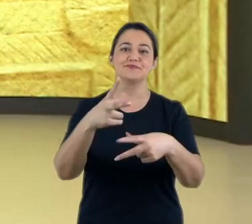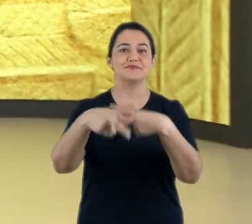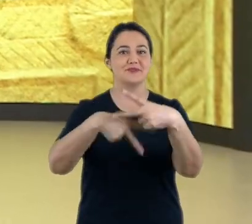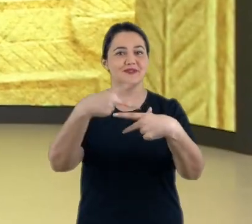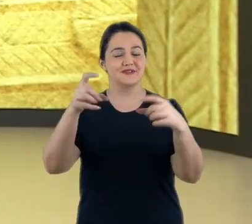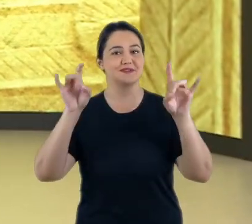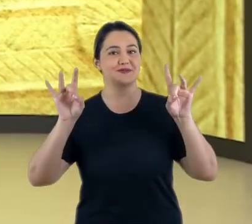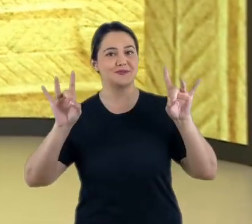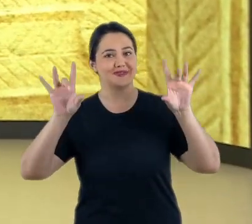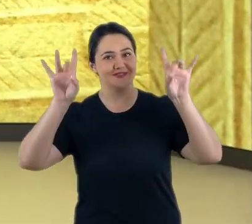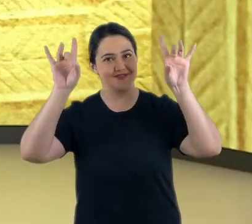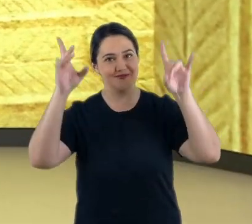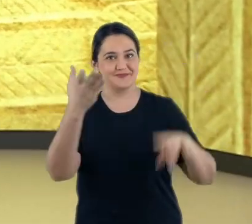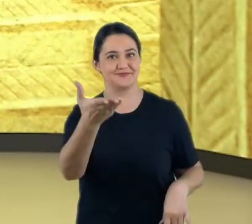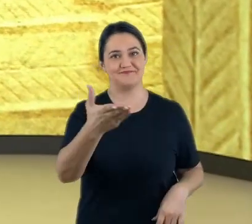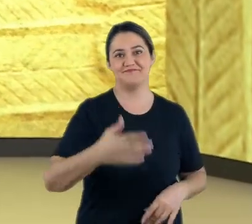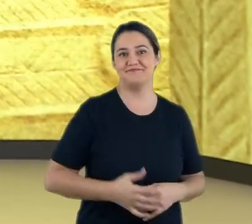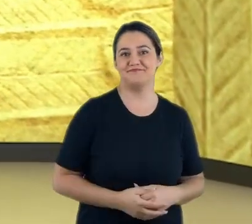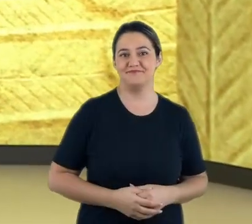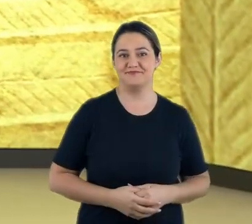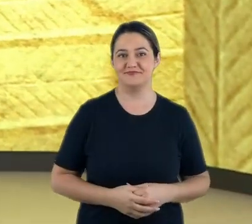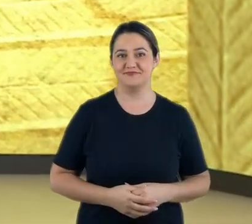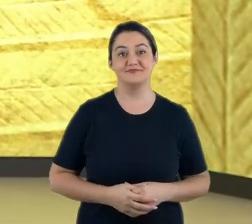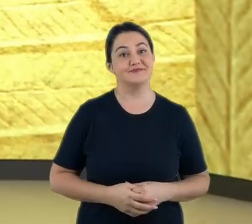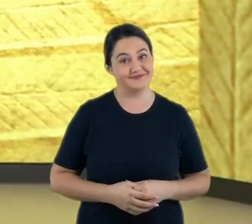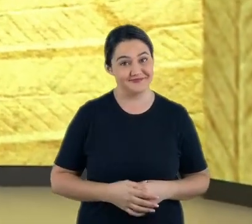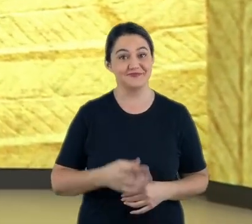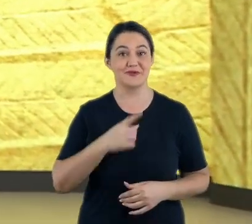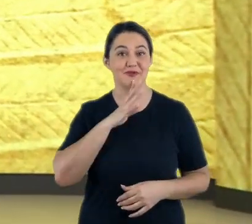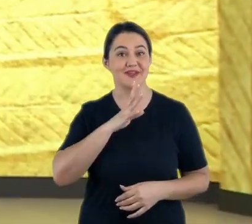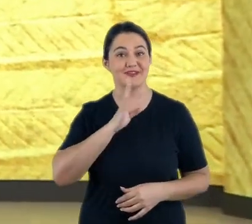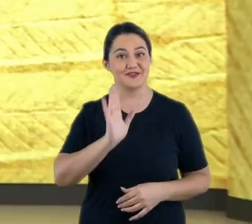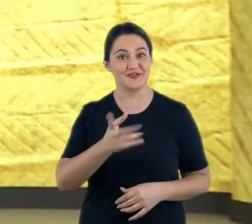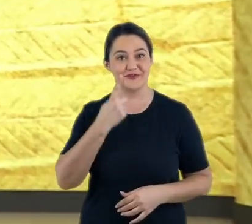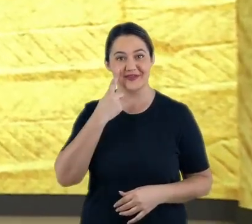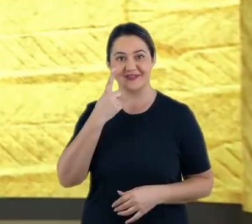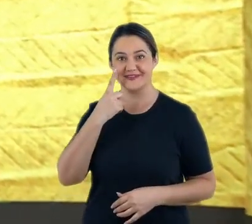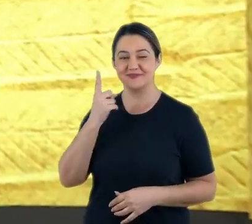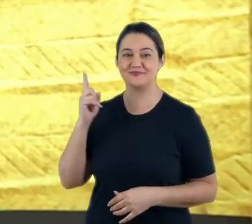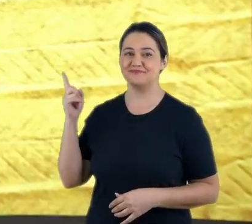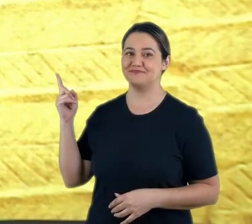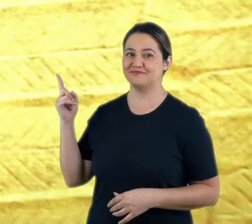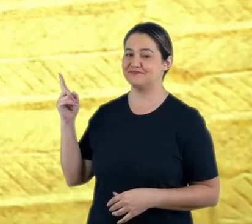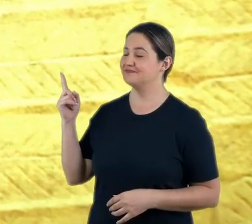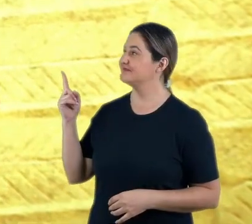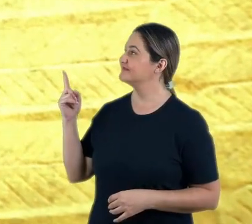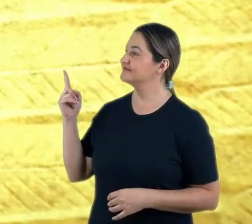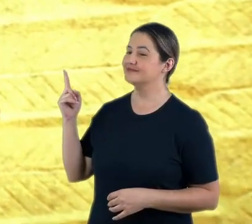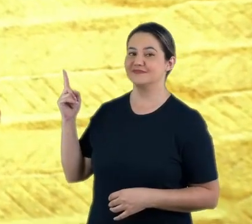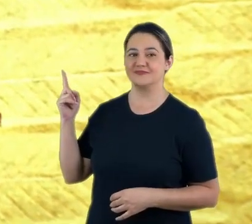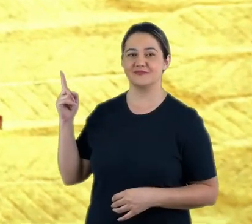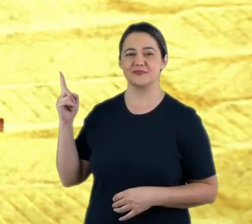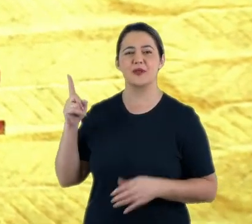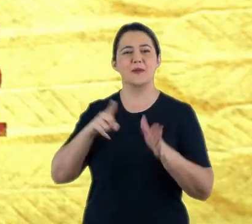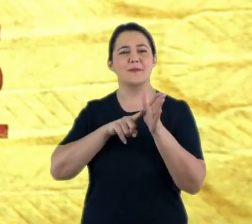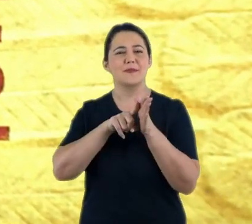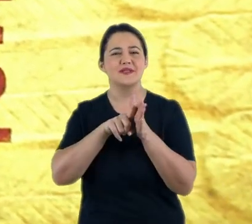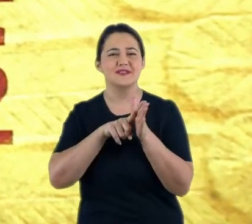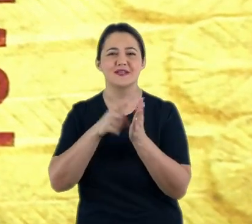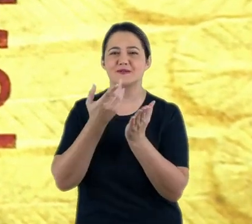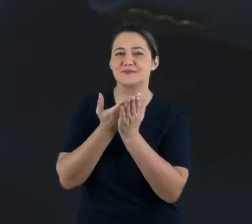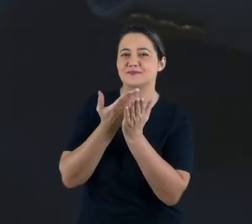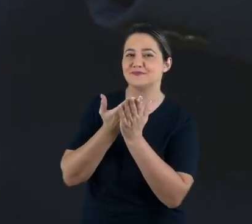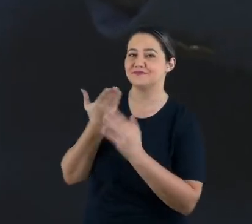um presente todo especial para você e sua família. De que eu estou falando? Do Guia de Estudos Evidências, que foi preparado com